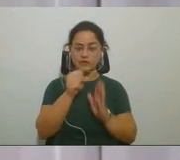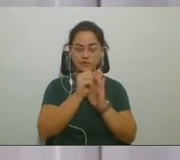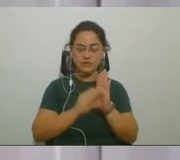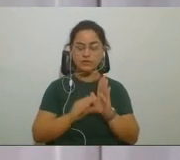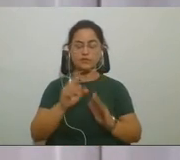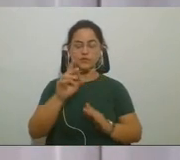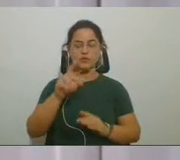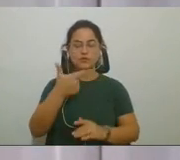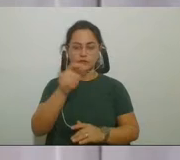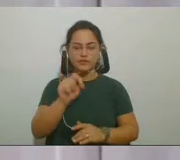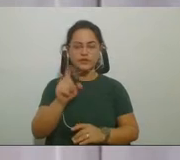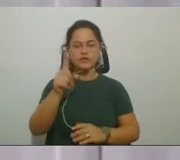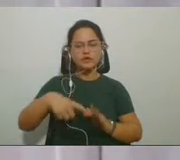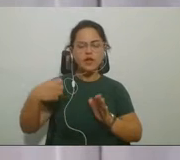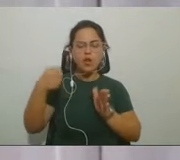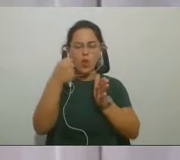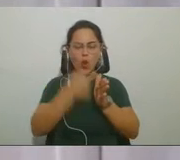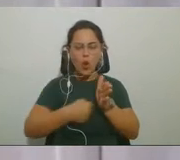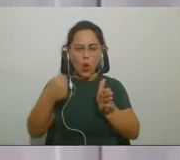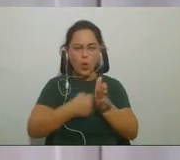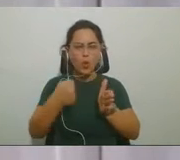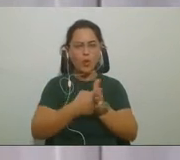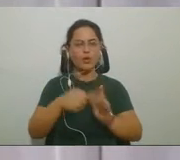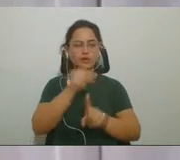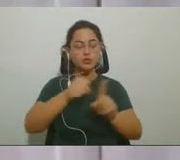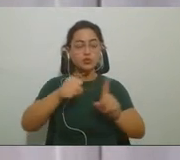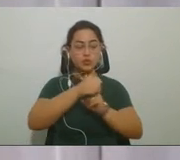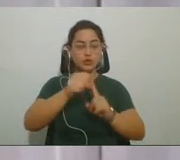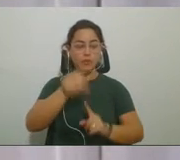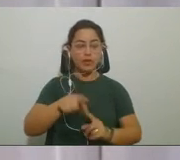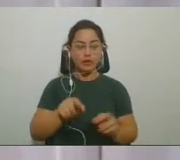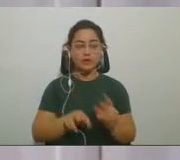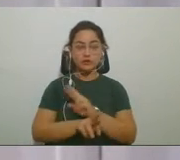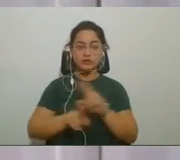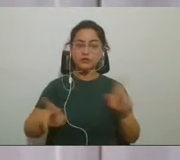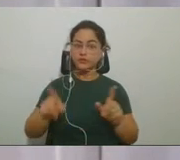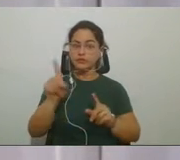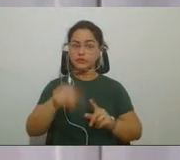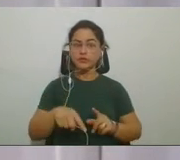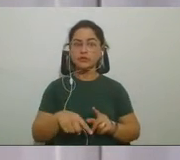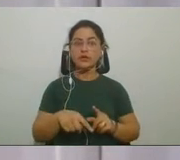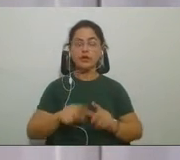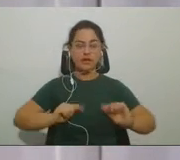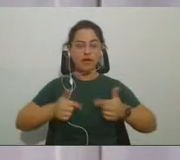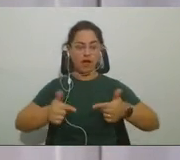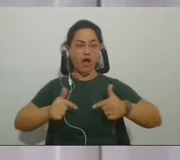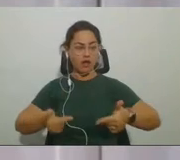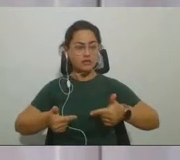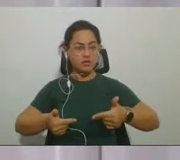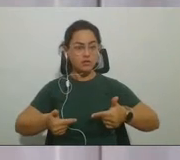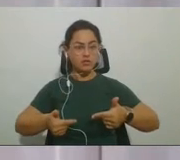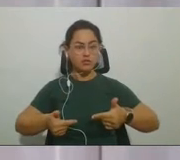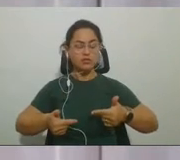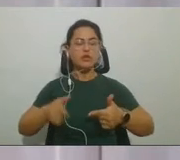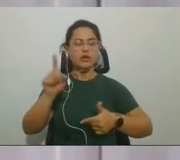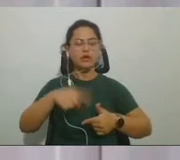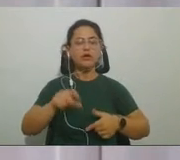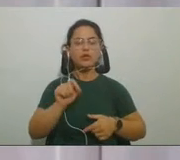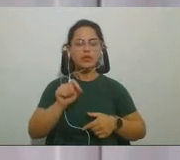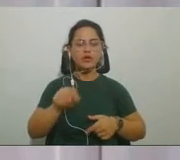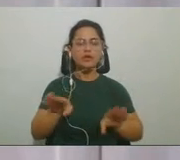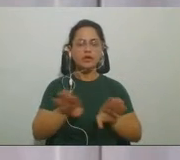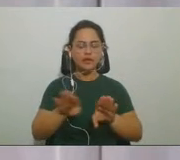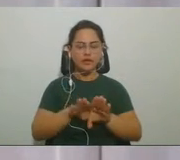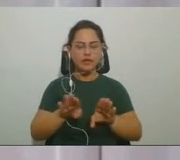sociais configuraram diferentes frentes e modalidades de ação, incluída a radicalidade